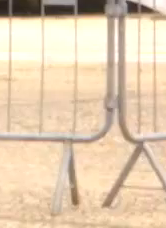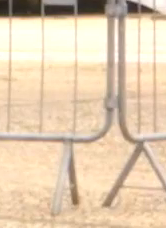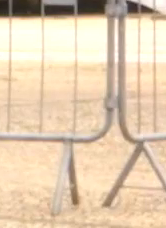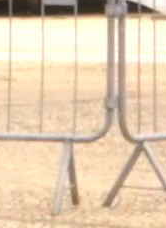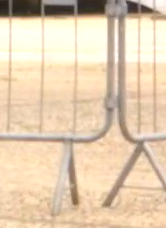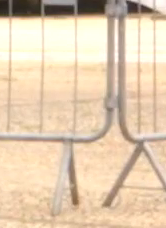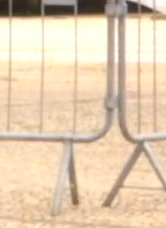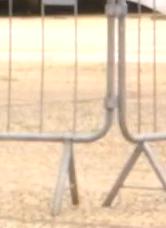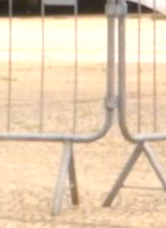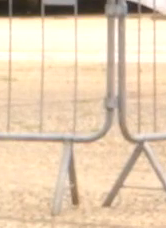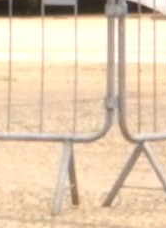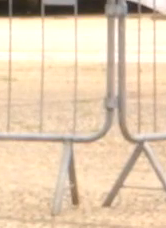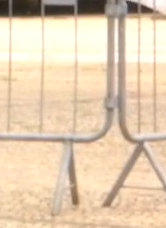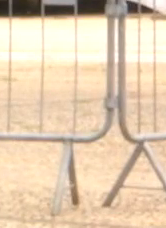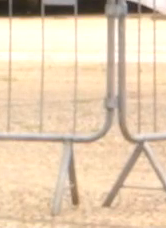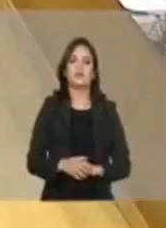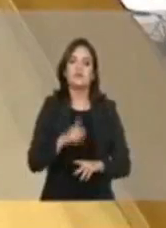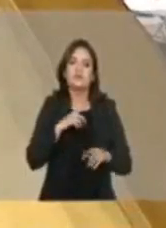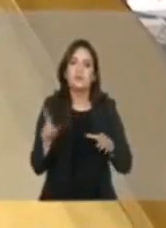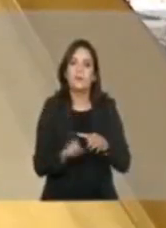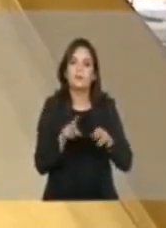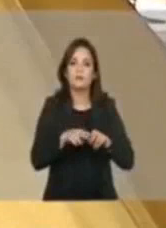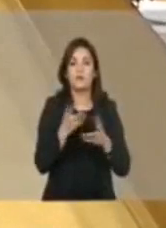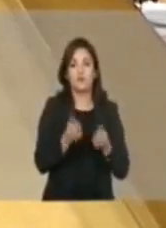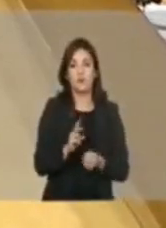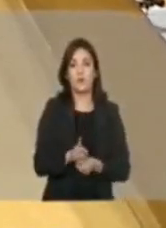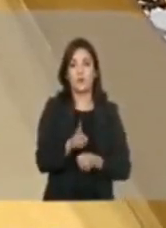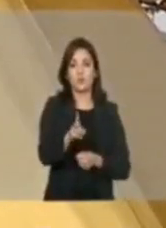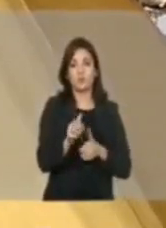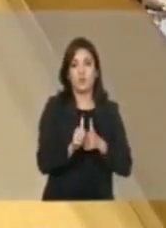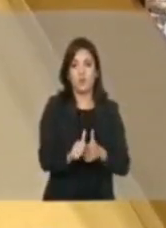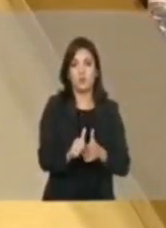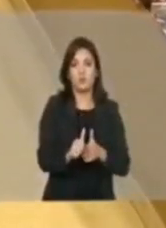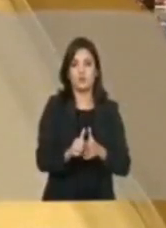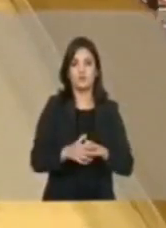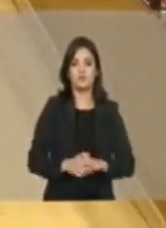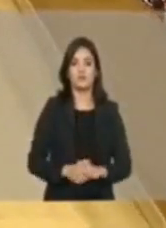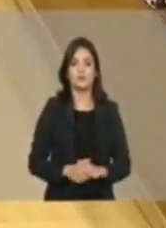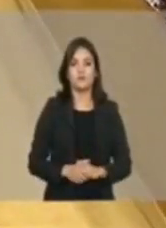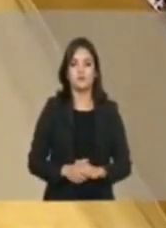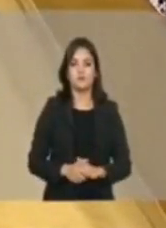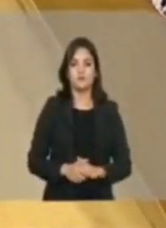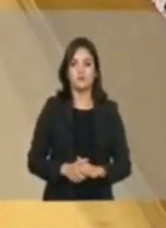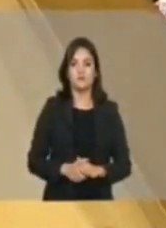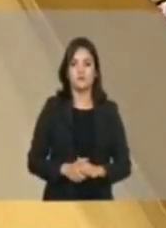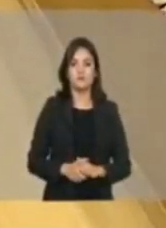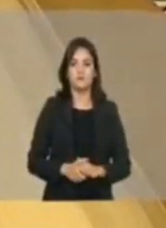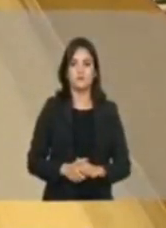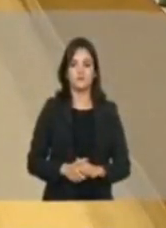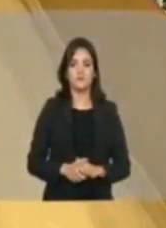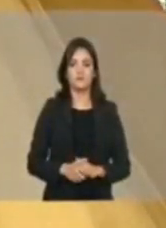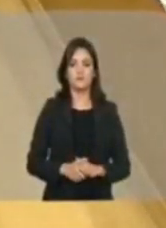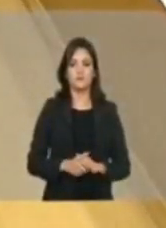o supremo tribunal federal decidiu nesta quinta feira por 6 votos a 5 que a prisão de uma pessoa condenada em segunda